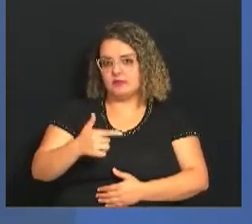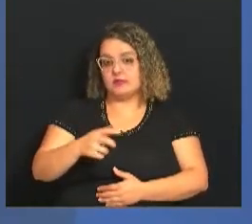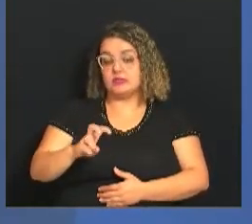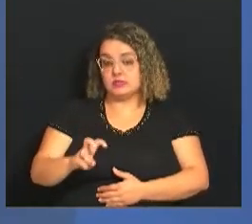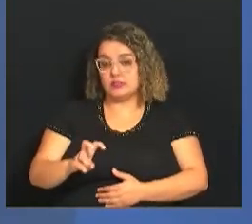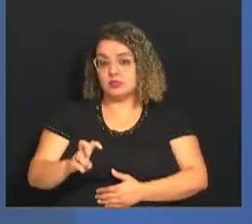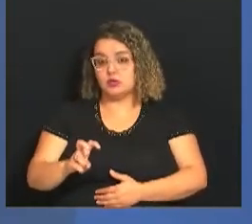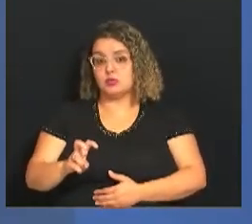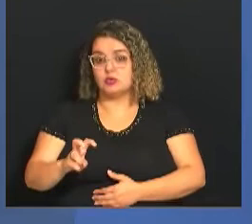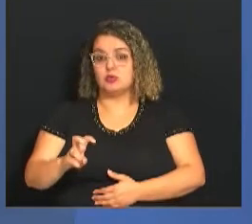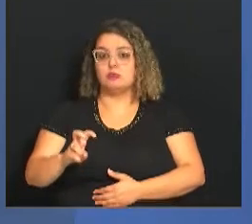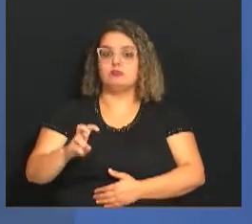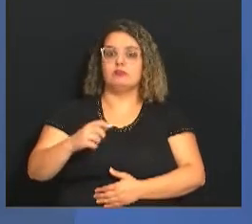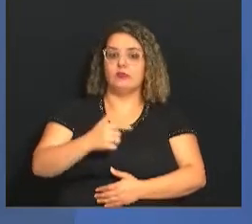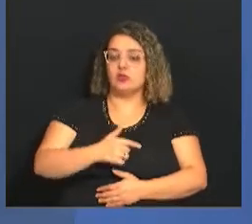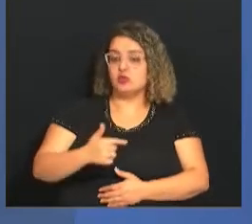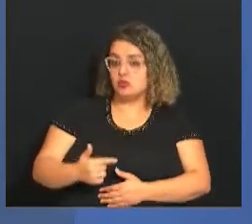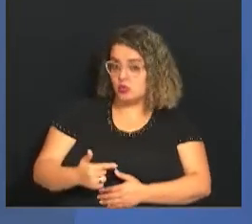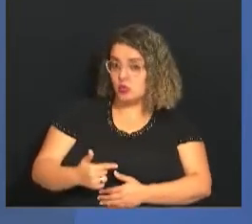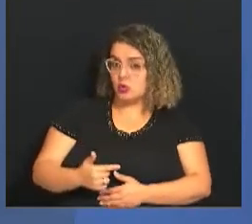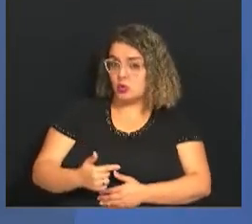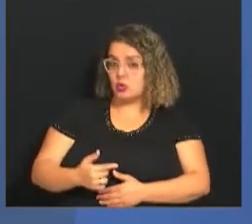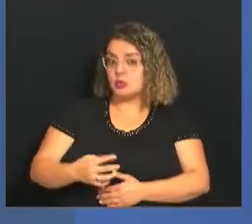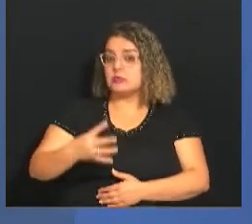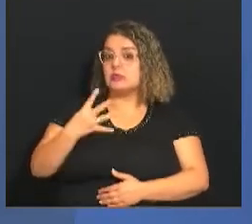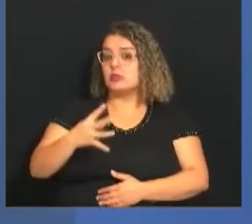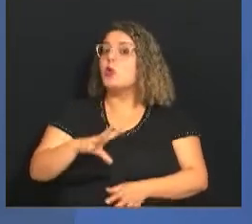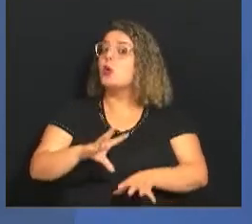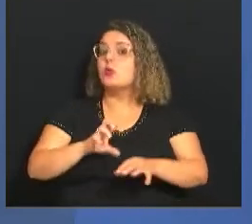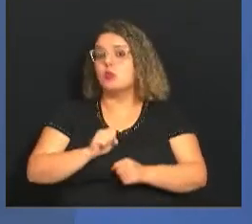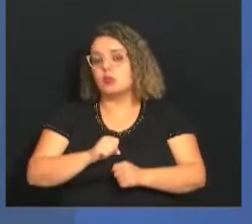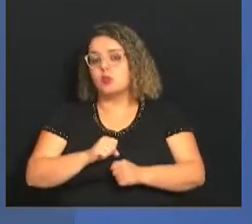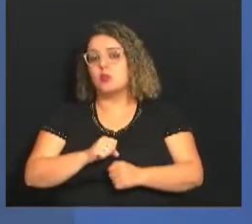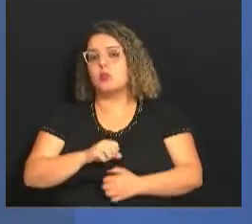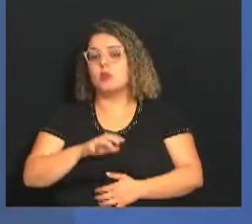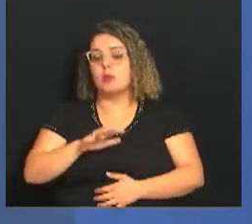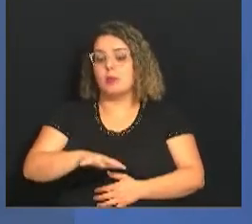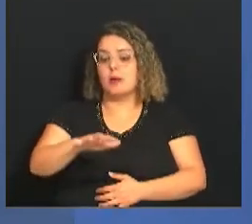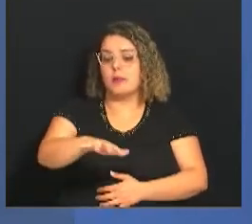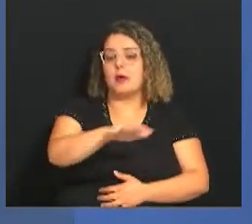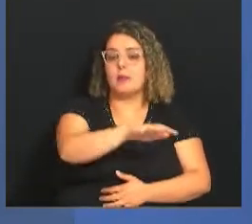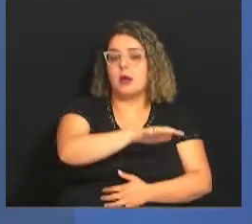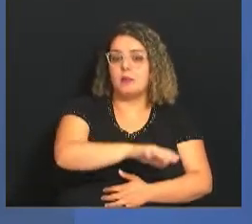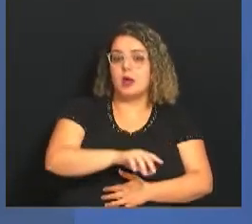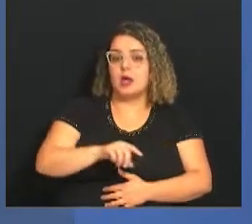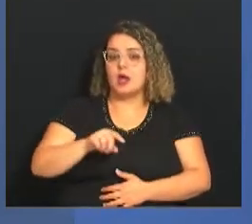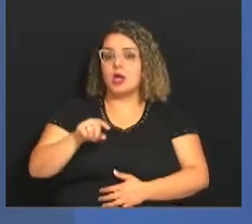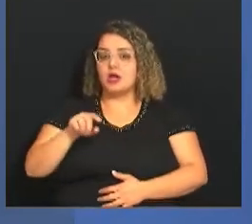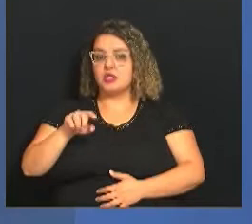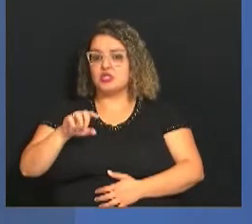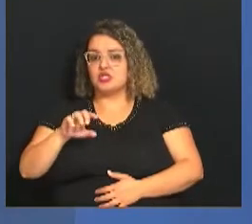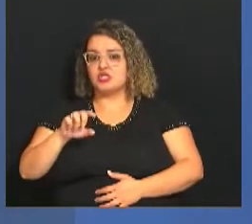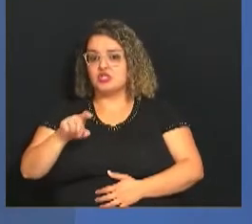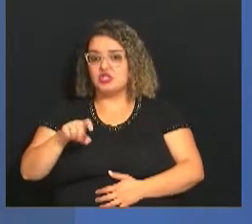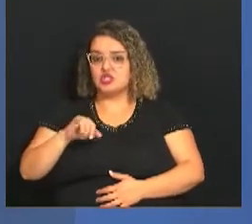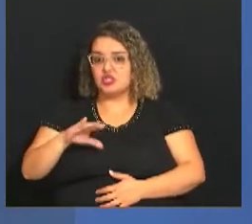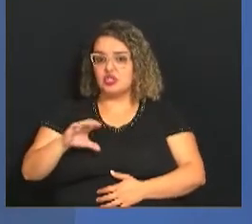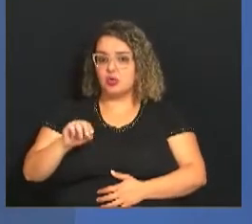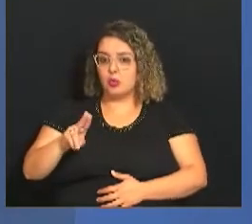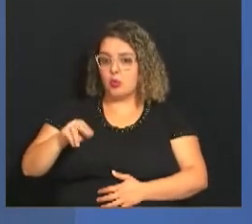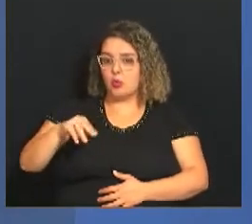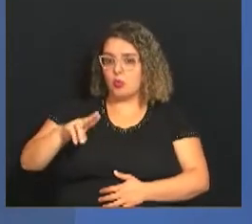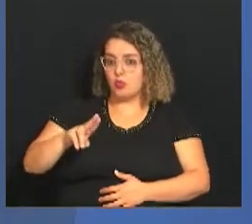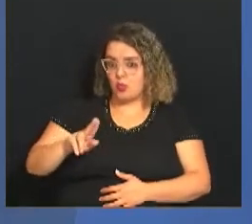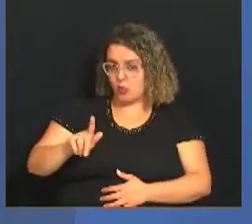e a noroeste tem 4 confirmações. Entre os casos de chikungunya, há um importado na região norte e